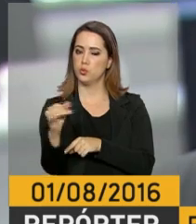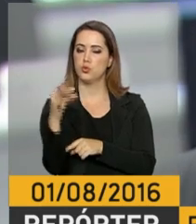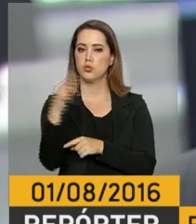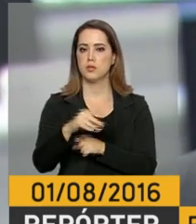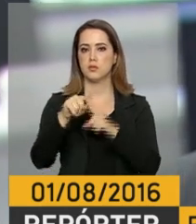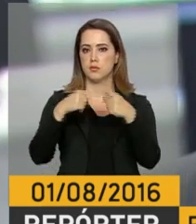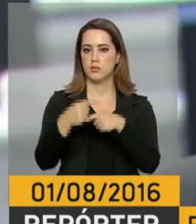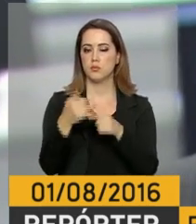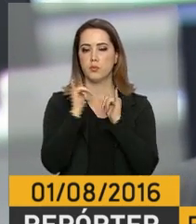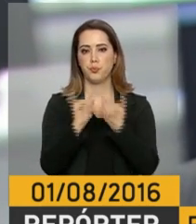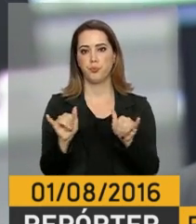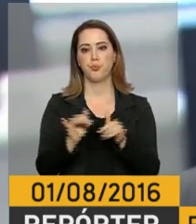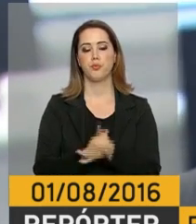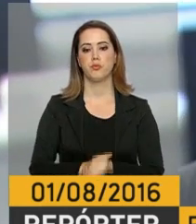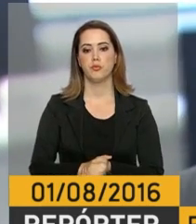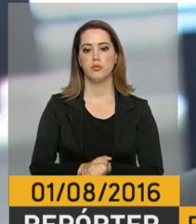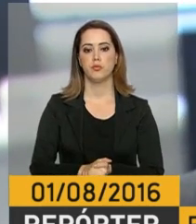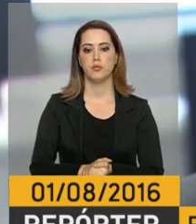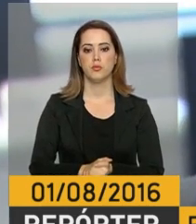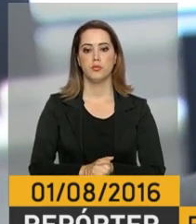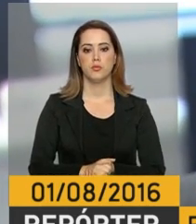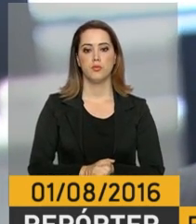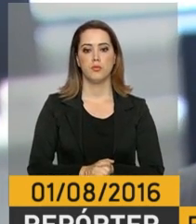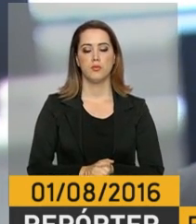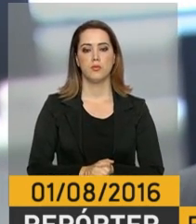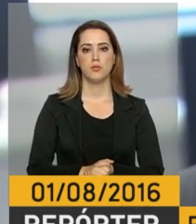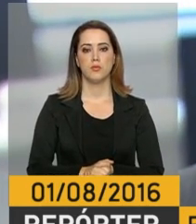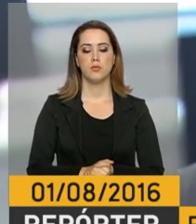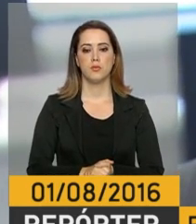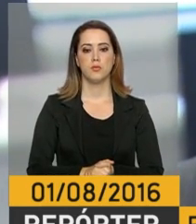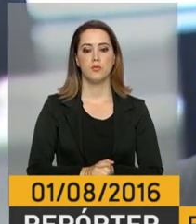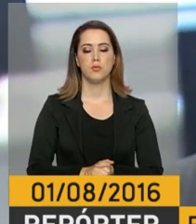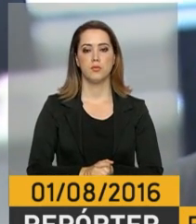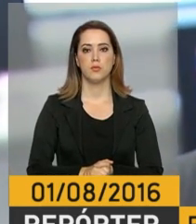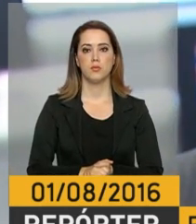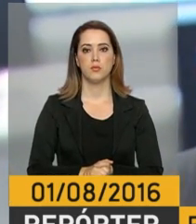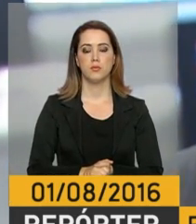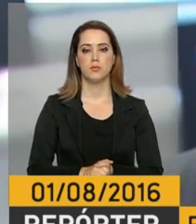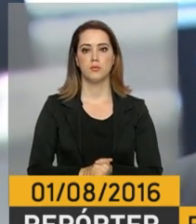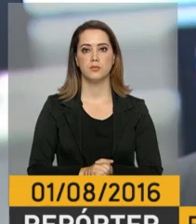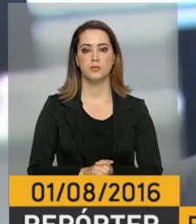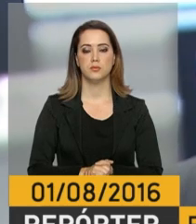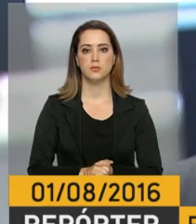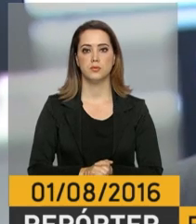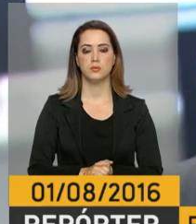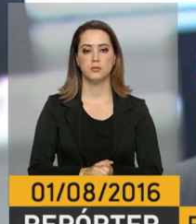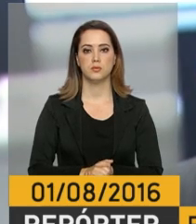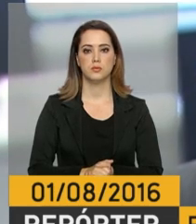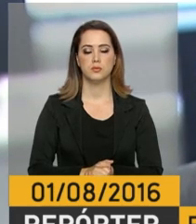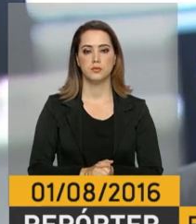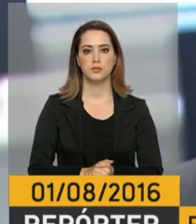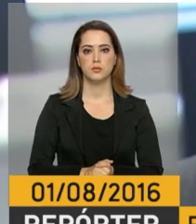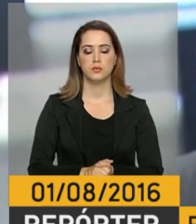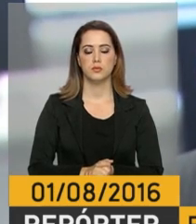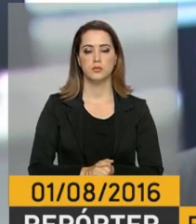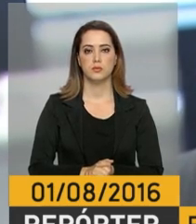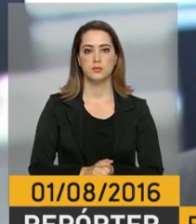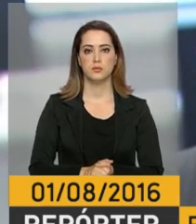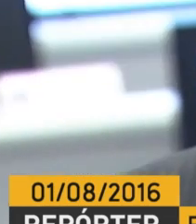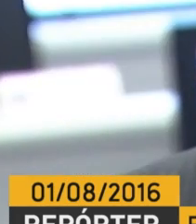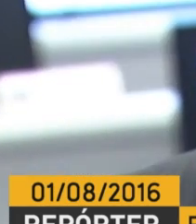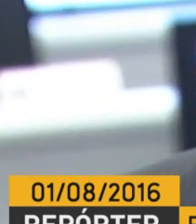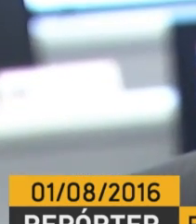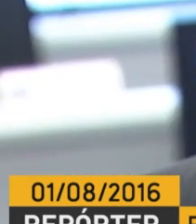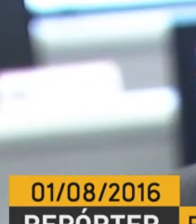essa é a terceira vez que se monta este centro, né? Foi por causa das confederações, Copa do Mundo, e dessa vez tem um centro também no Rio de Janeiro. Qual que é a diferença deste para o